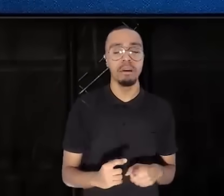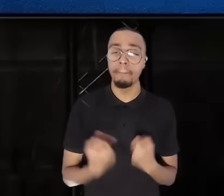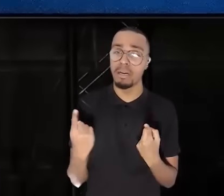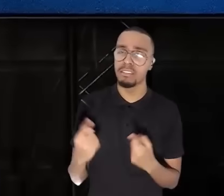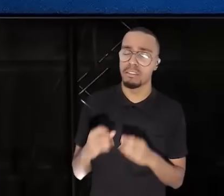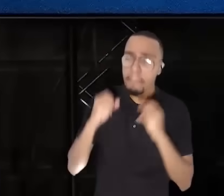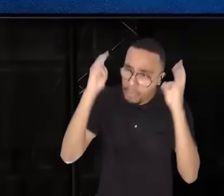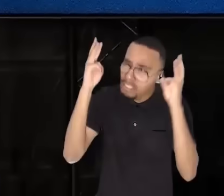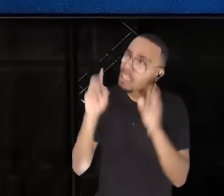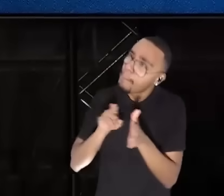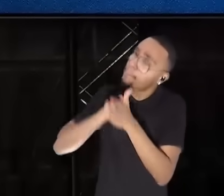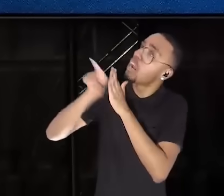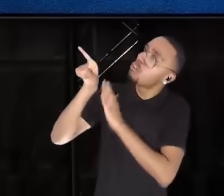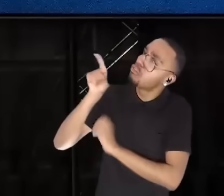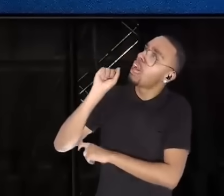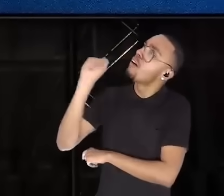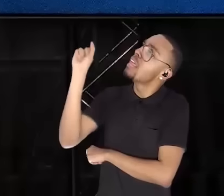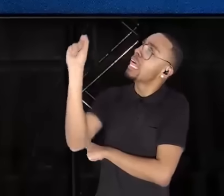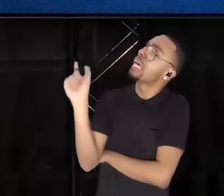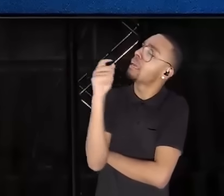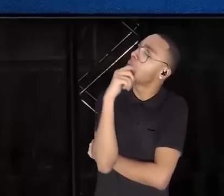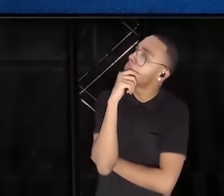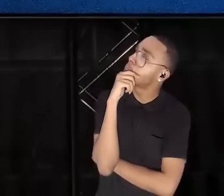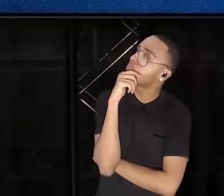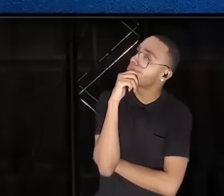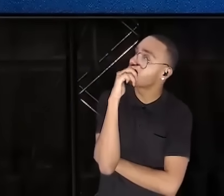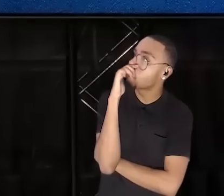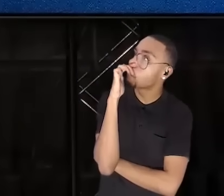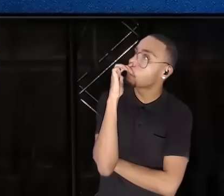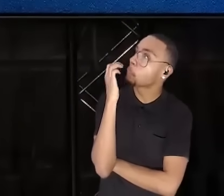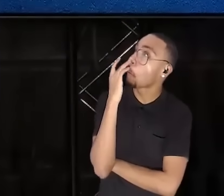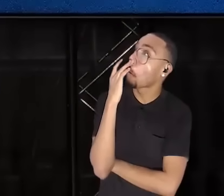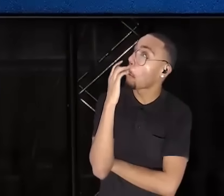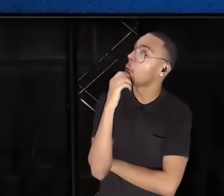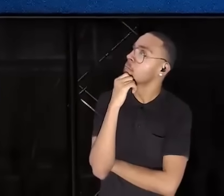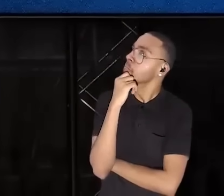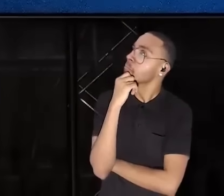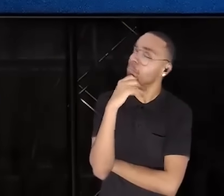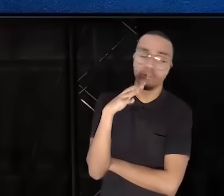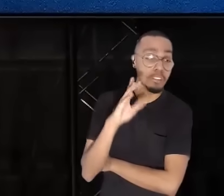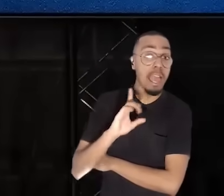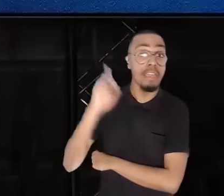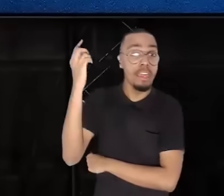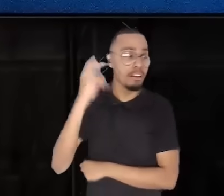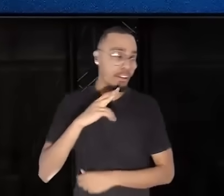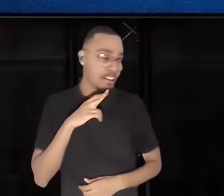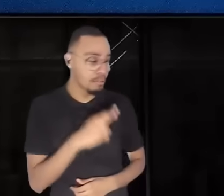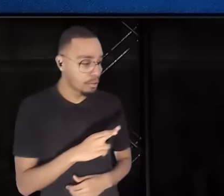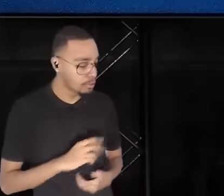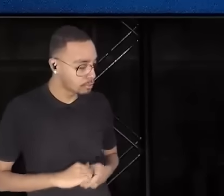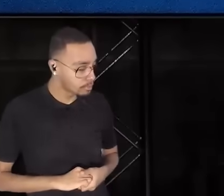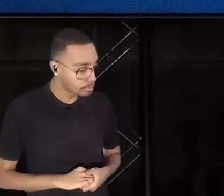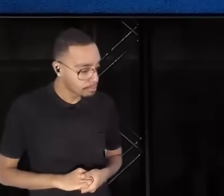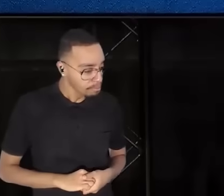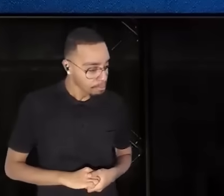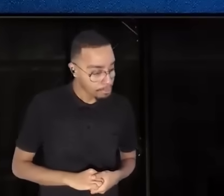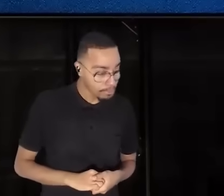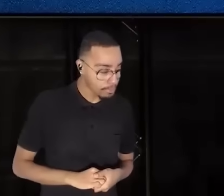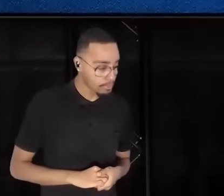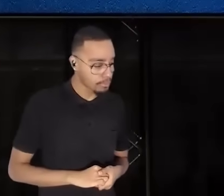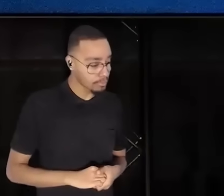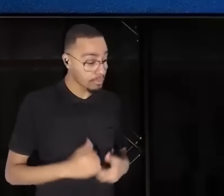aí, Deus está falando, quando você chegar lá, você vai dizer que o eu sou mandou